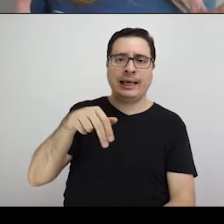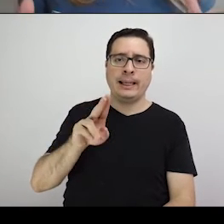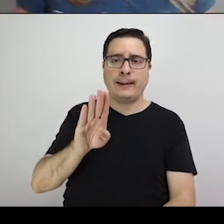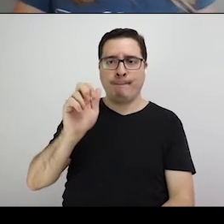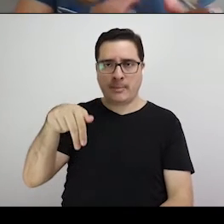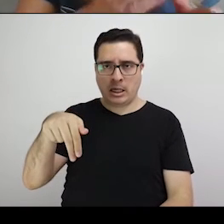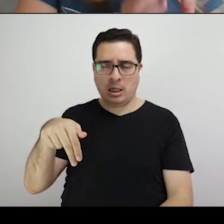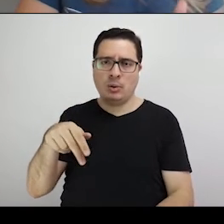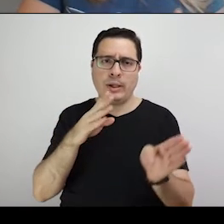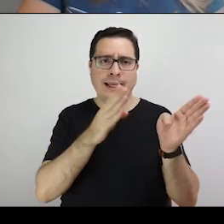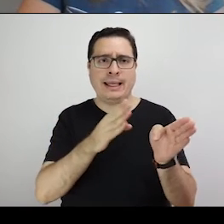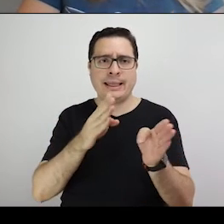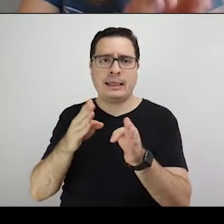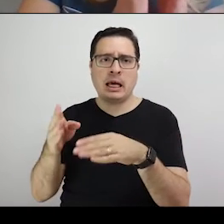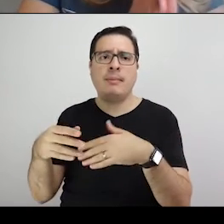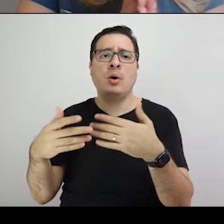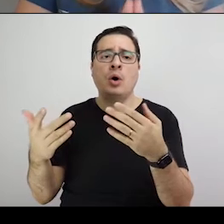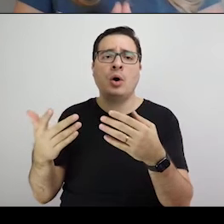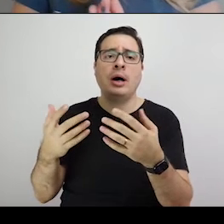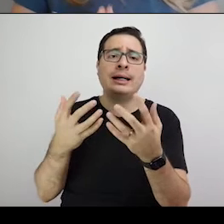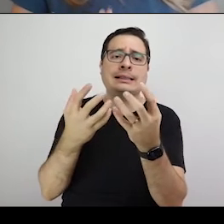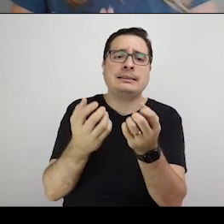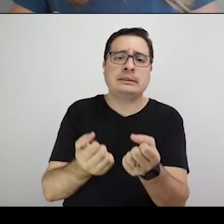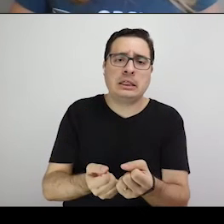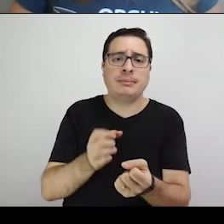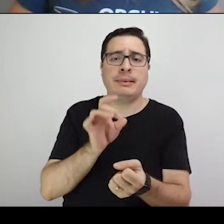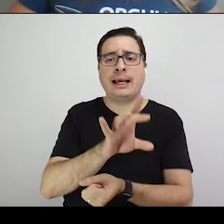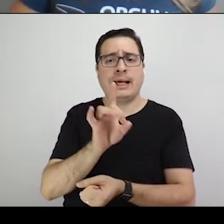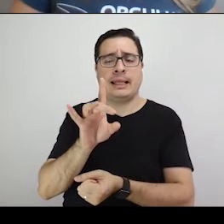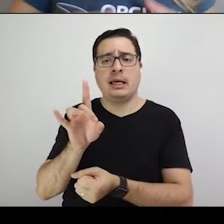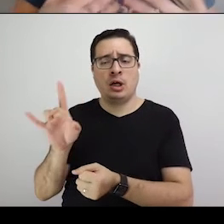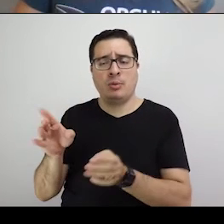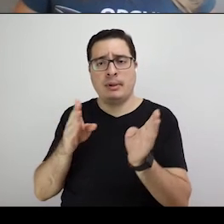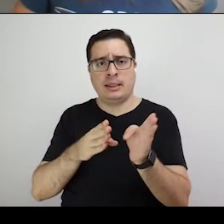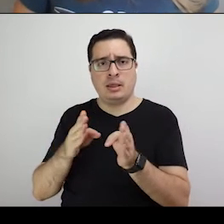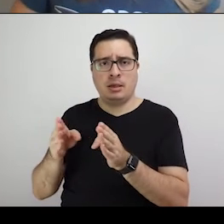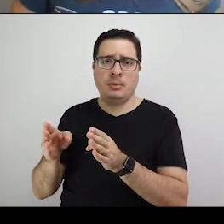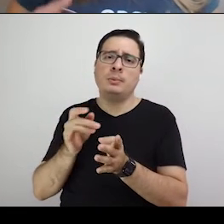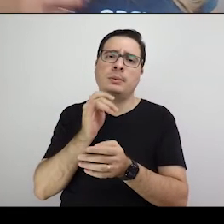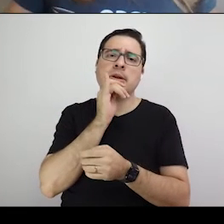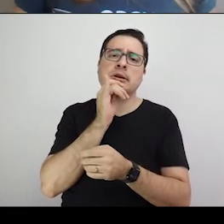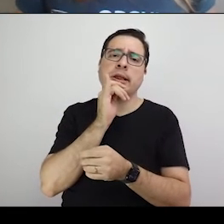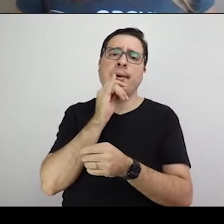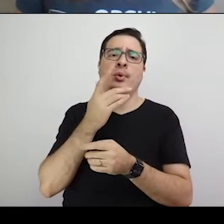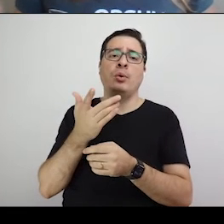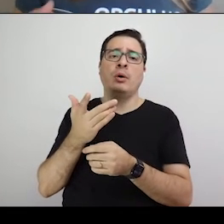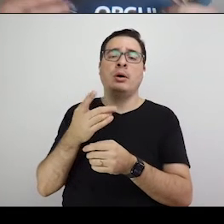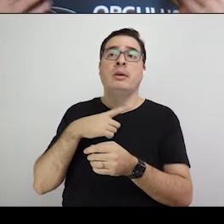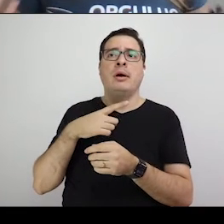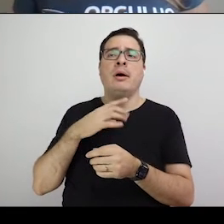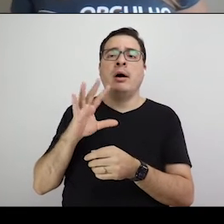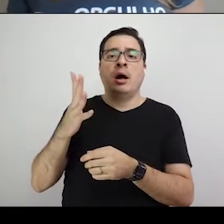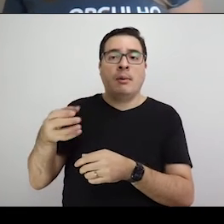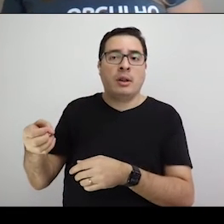etapas, né? E critérios de aceite para cada etapa. Então, por exemplo, chega uma feature, né?